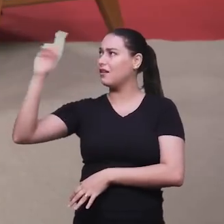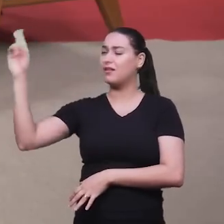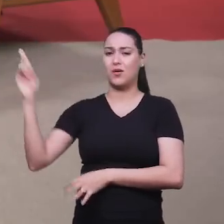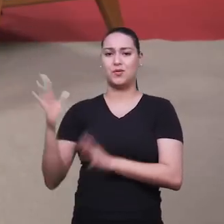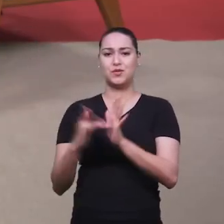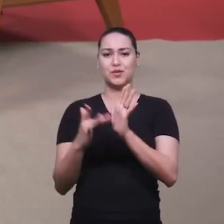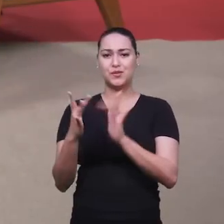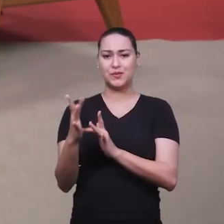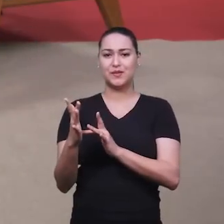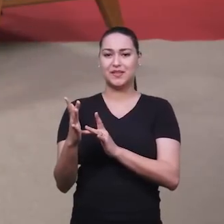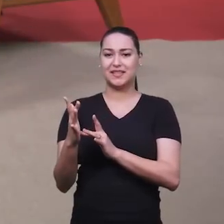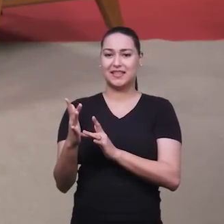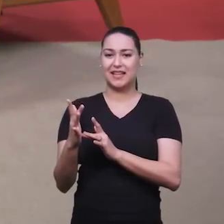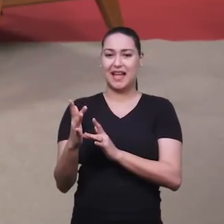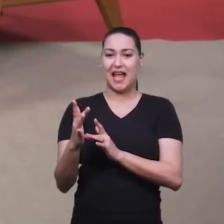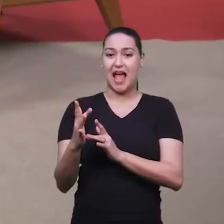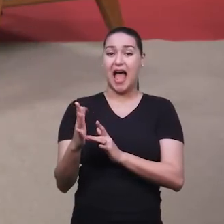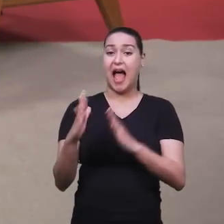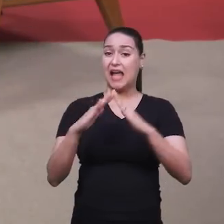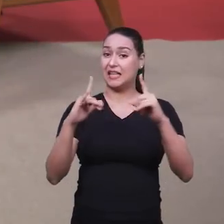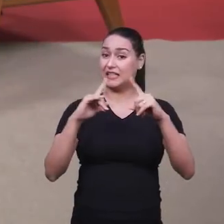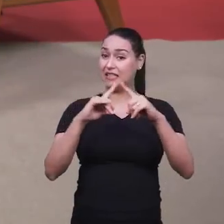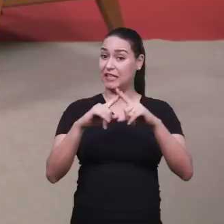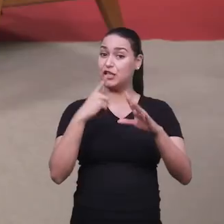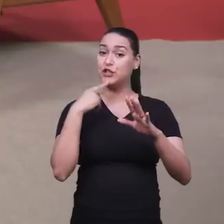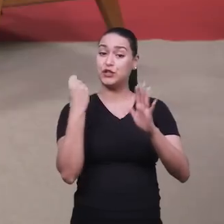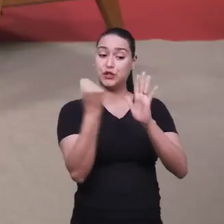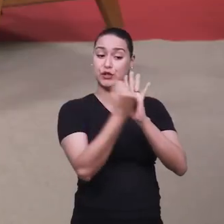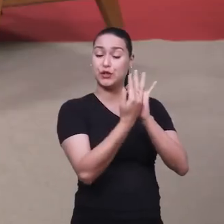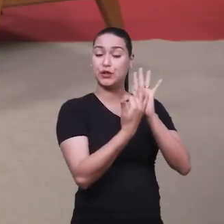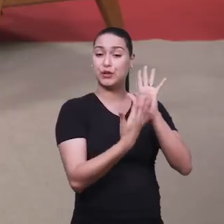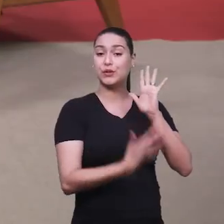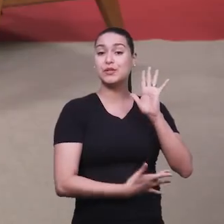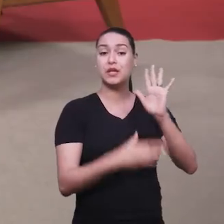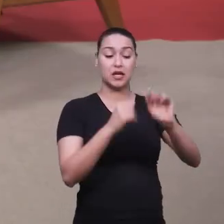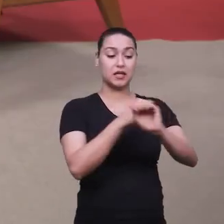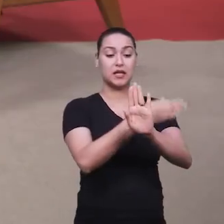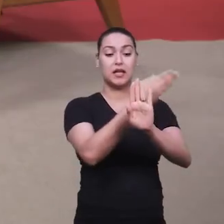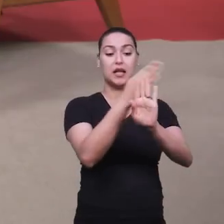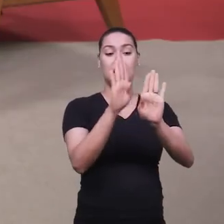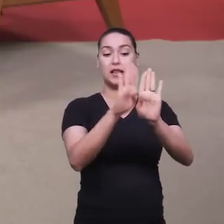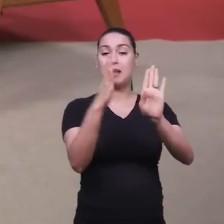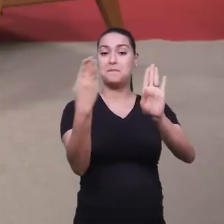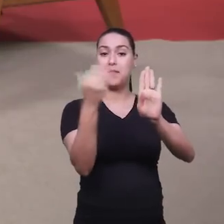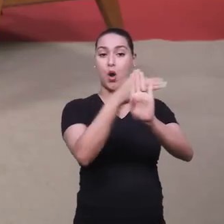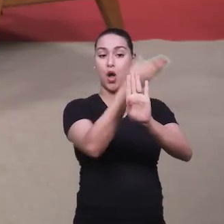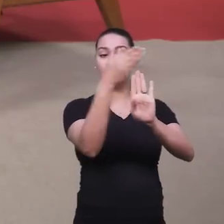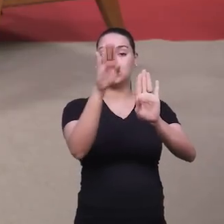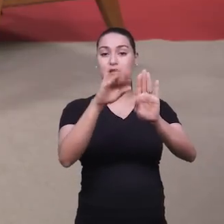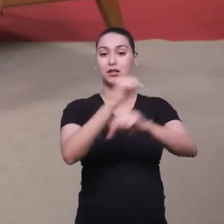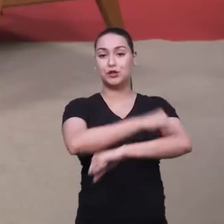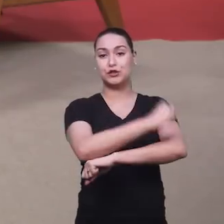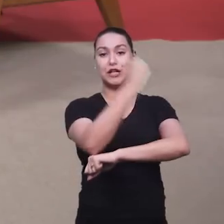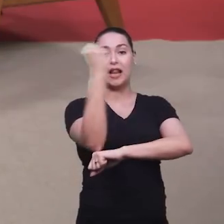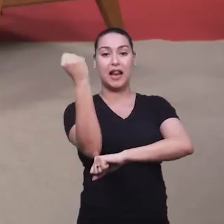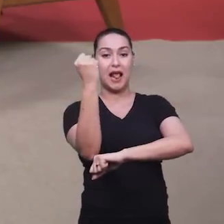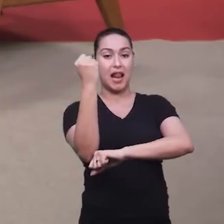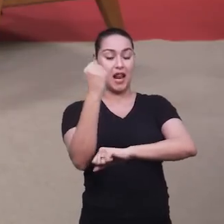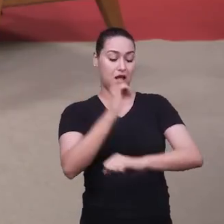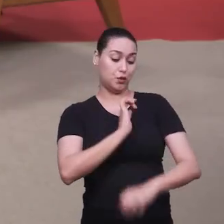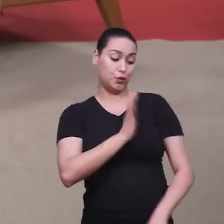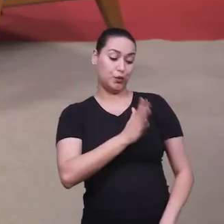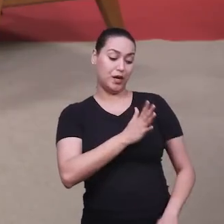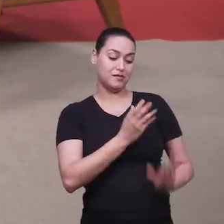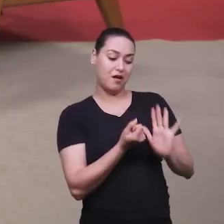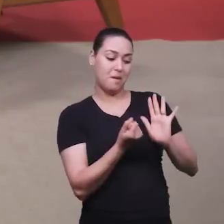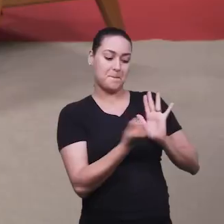Senhor. A igreja tem na porta, na verga e na ombreira da porta do seu coração a